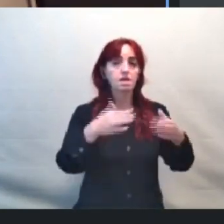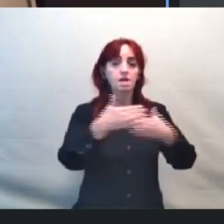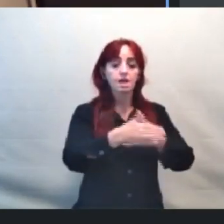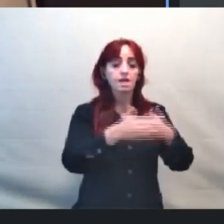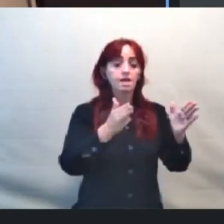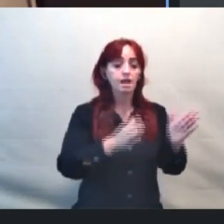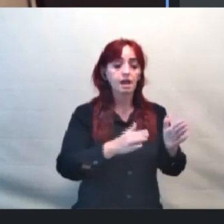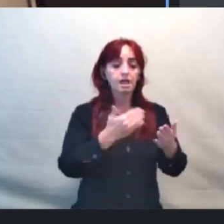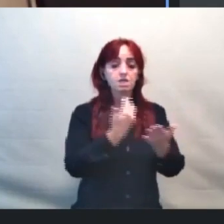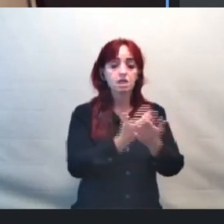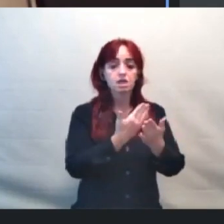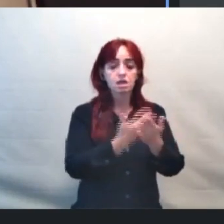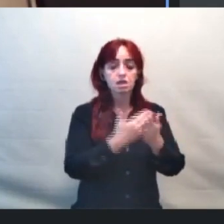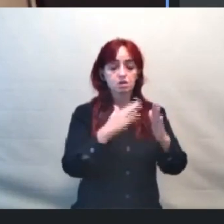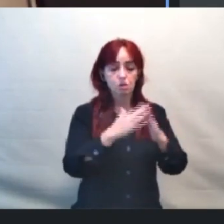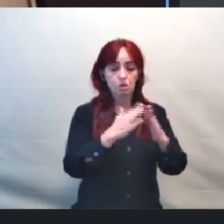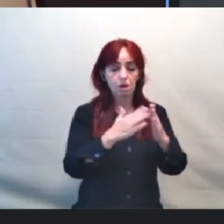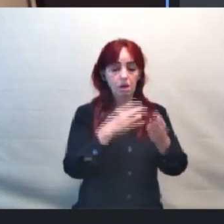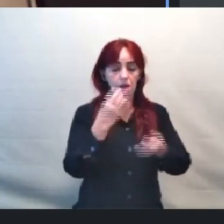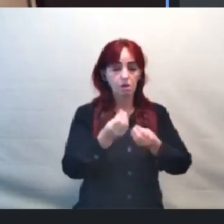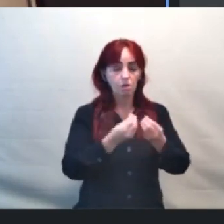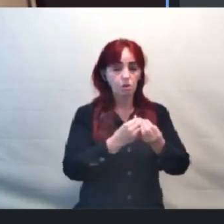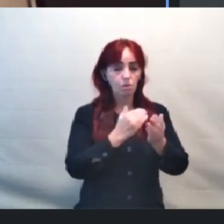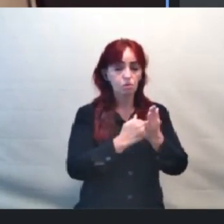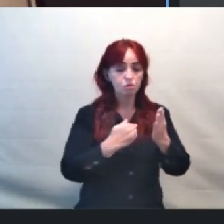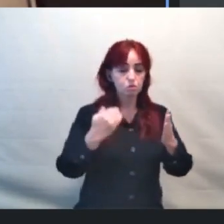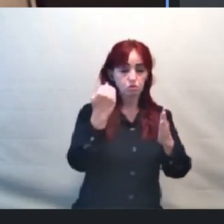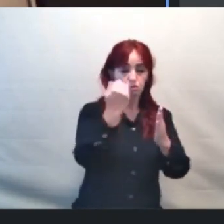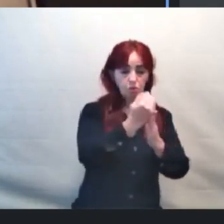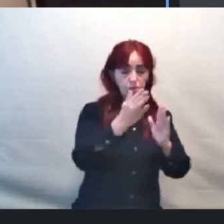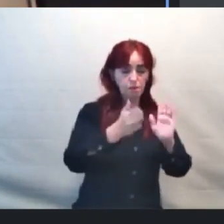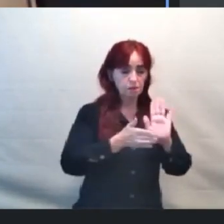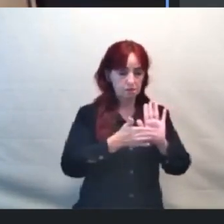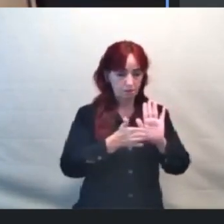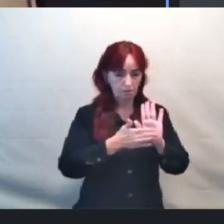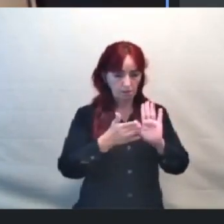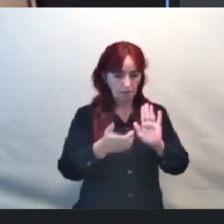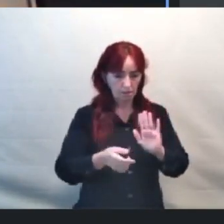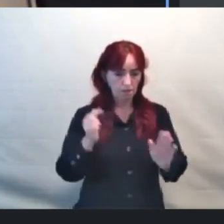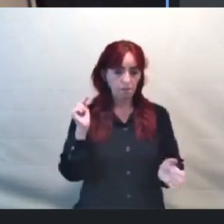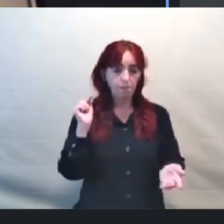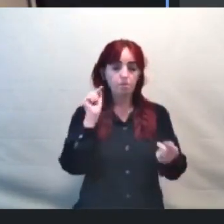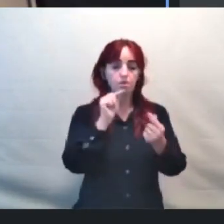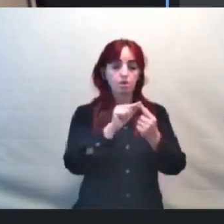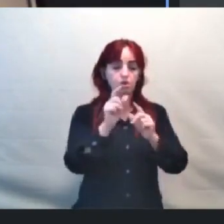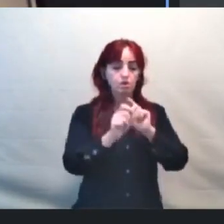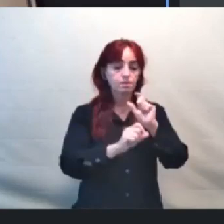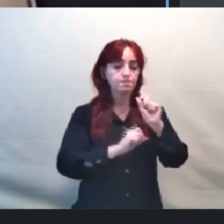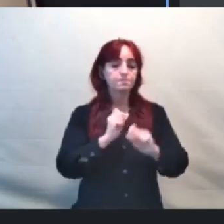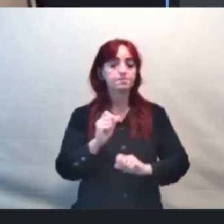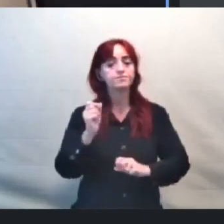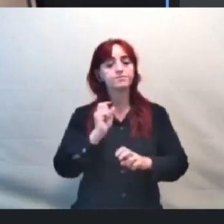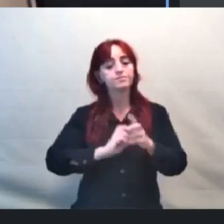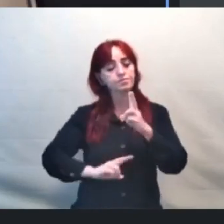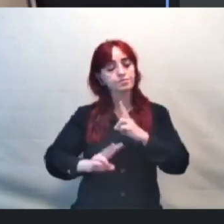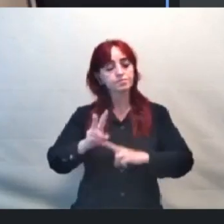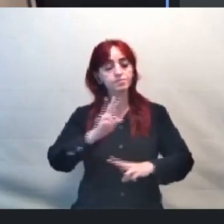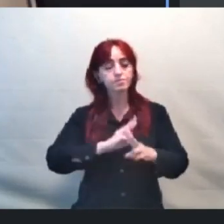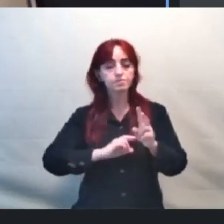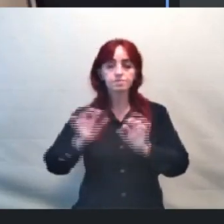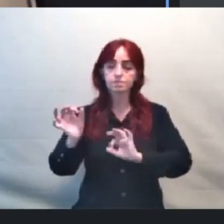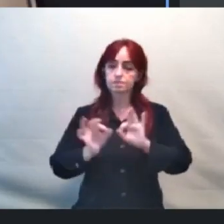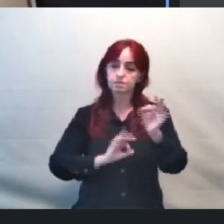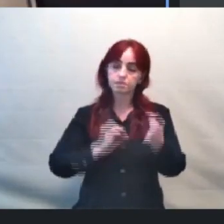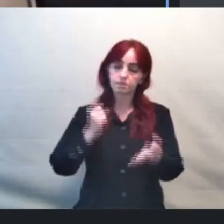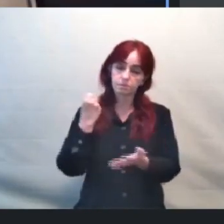uma maneira de suprir essa demanda pontual. E de uma maneira mais continuada, como eu disse, os planos de compra já